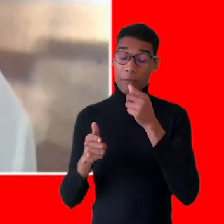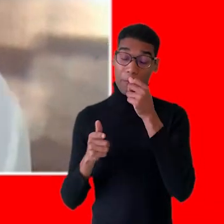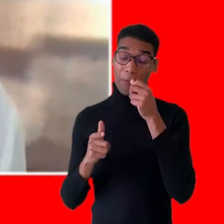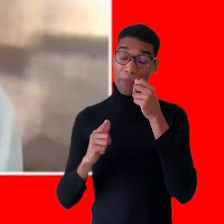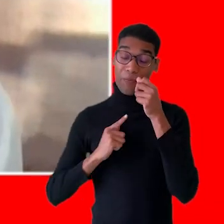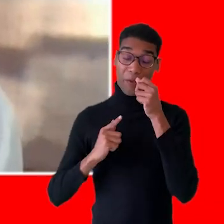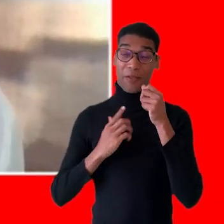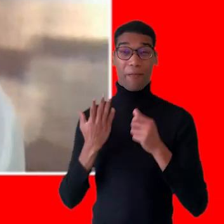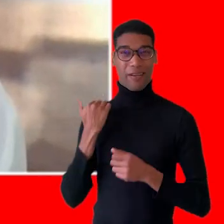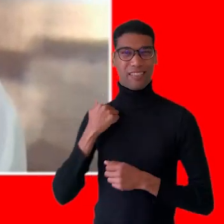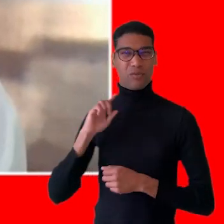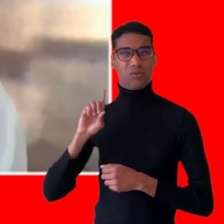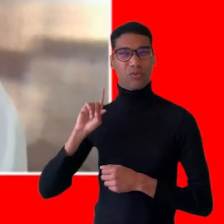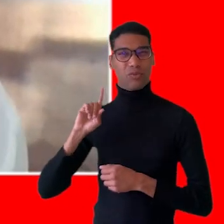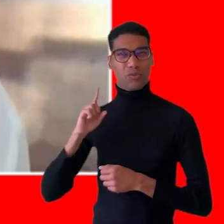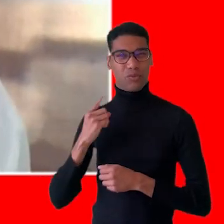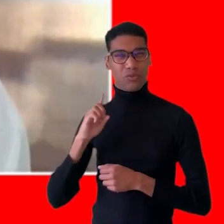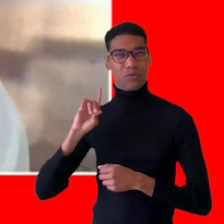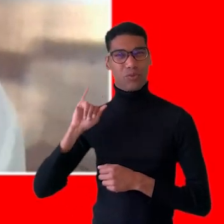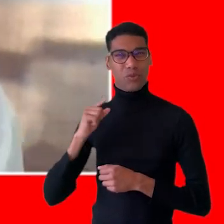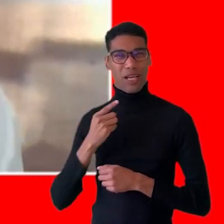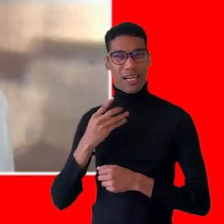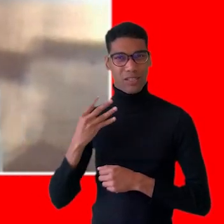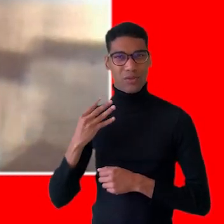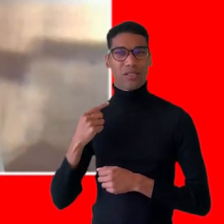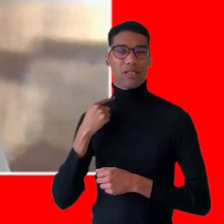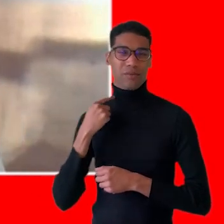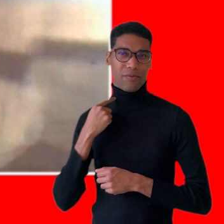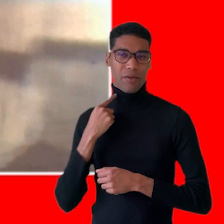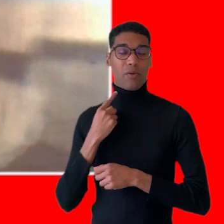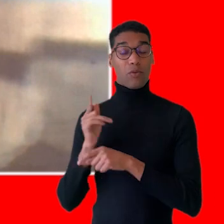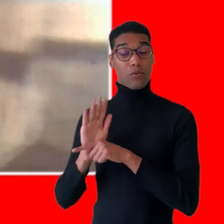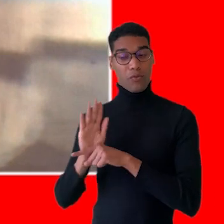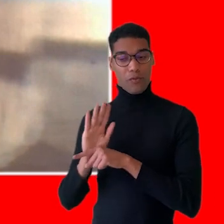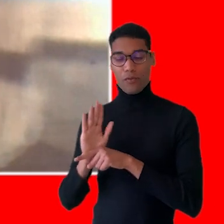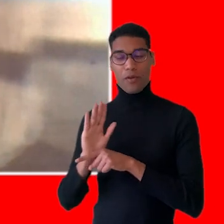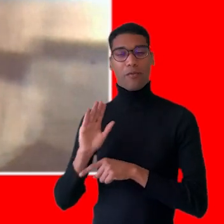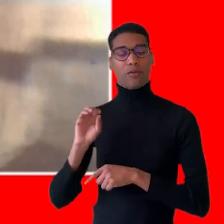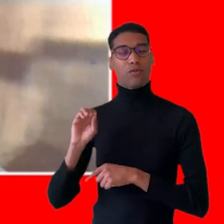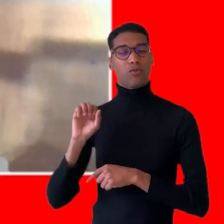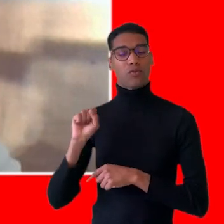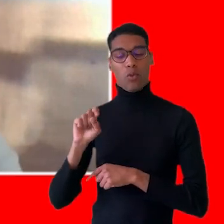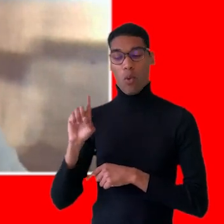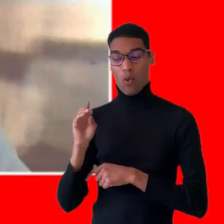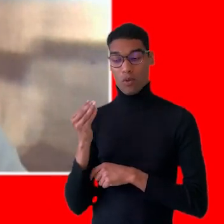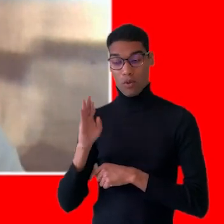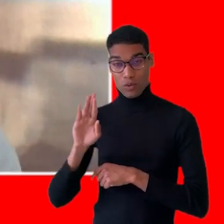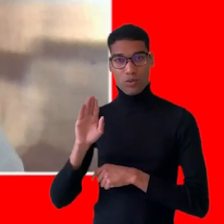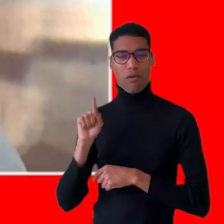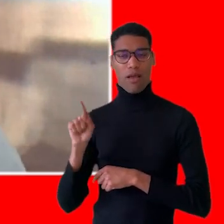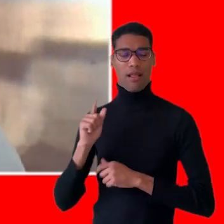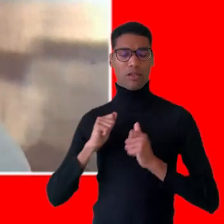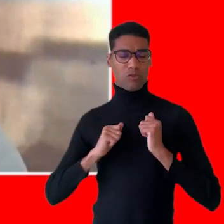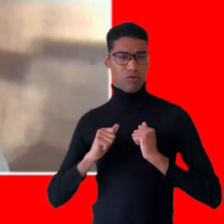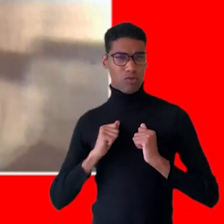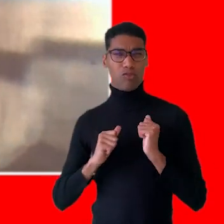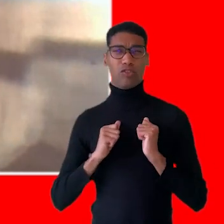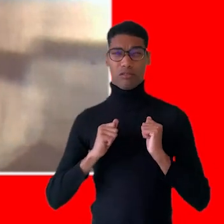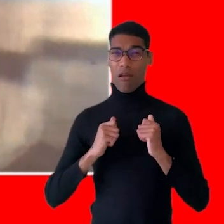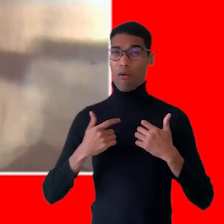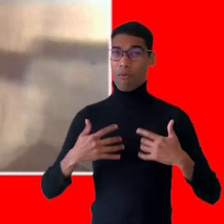que envolveu o 14 de maio, que foi um filme do Zosimo Bubu, né? O Zosimo, um grande artista, um ator,